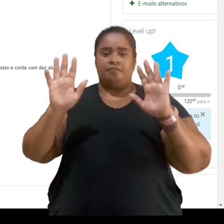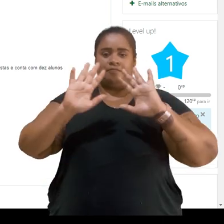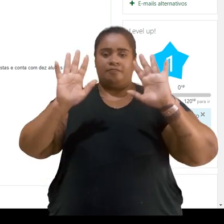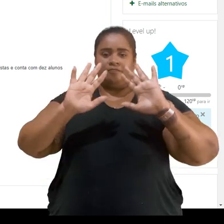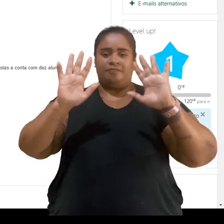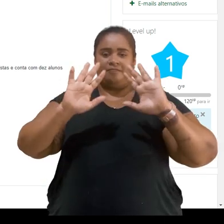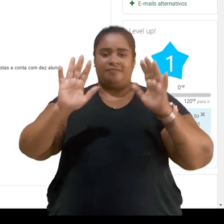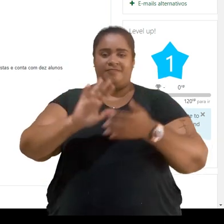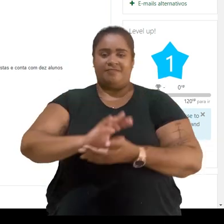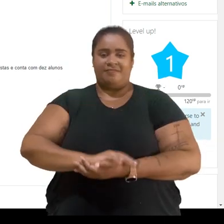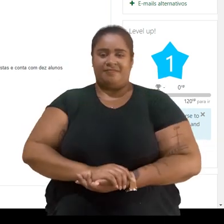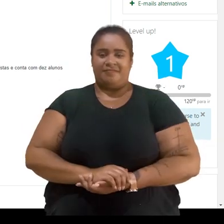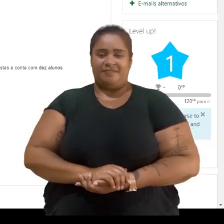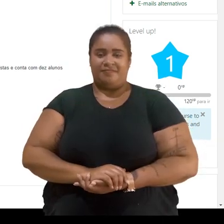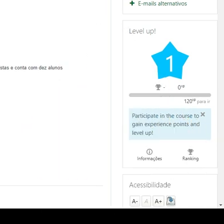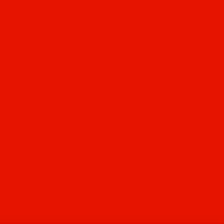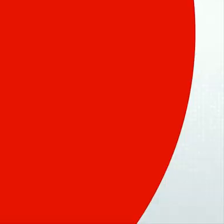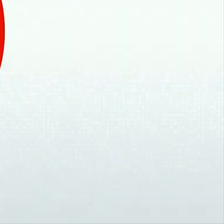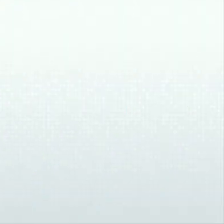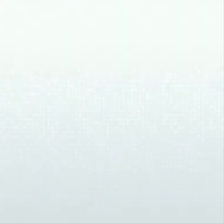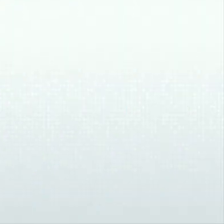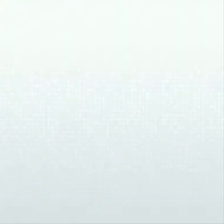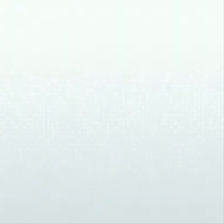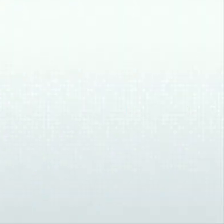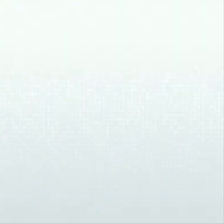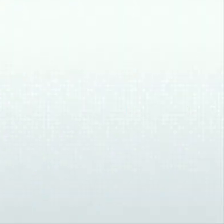acesso até a próxima